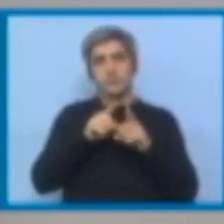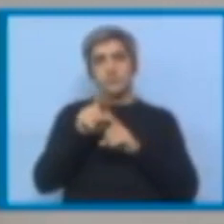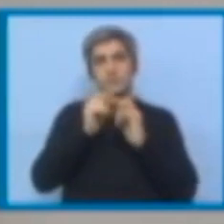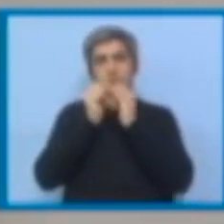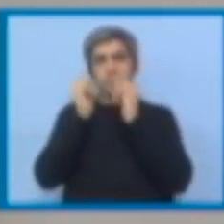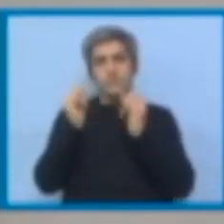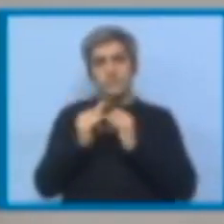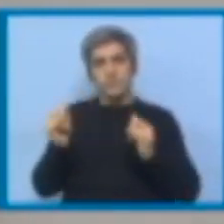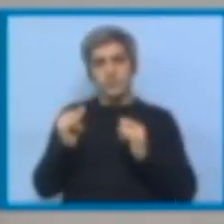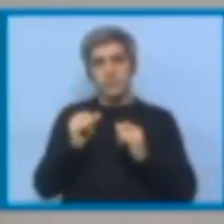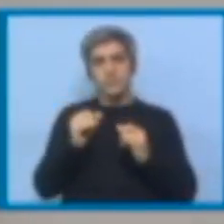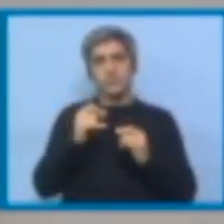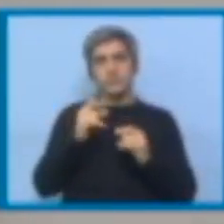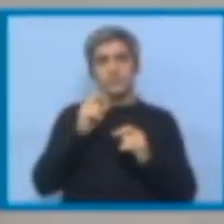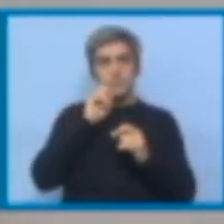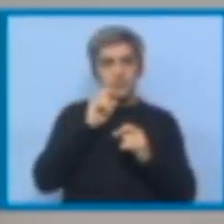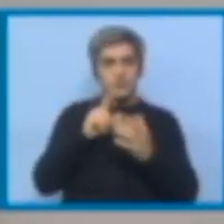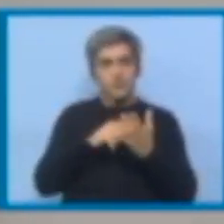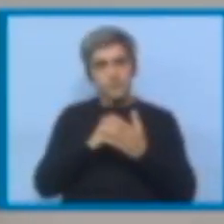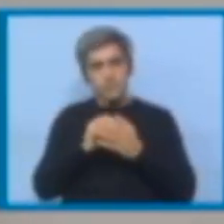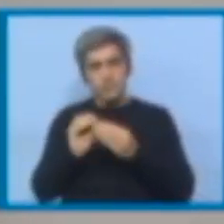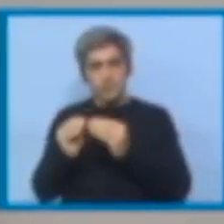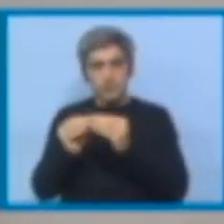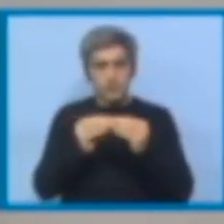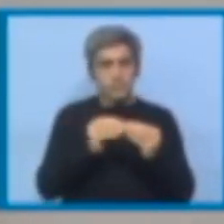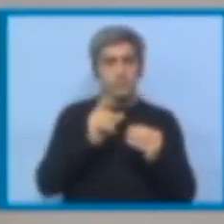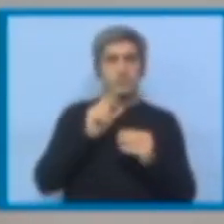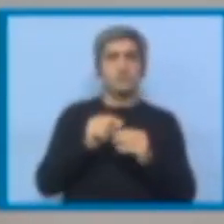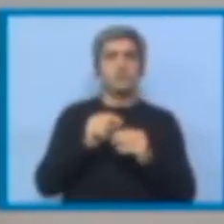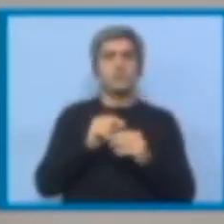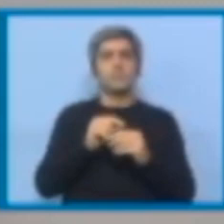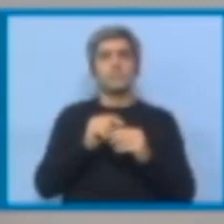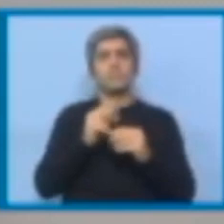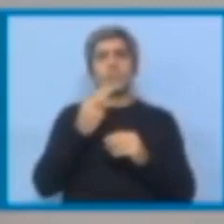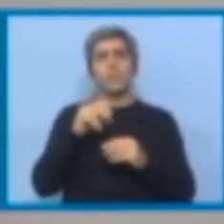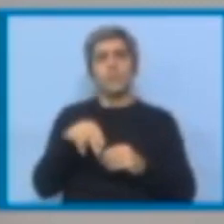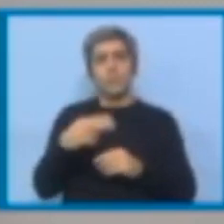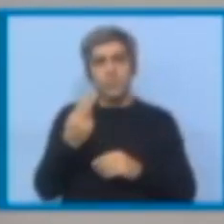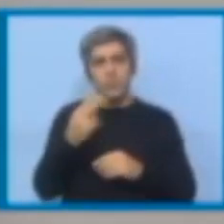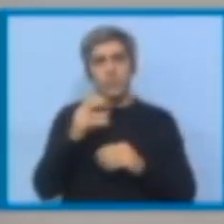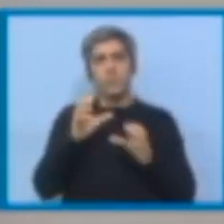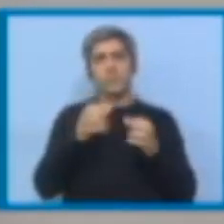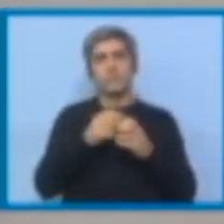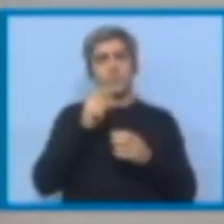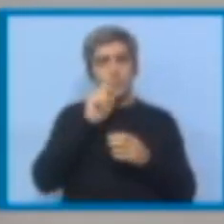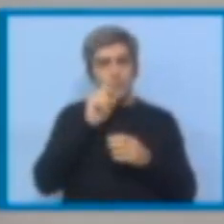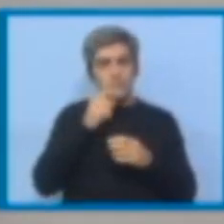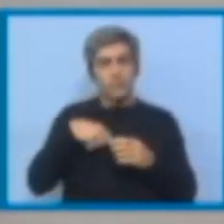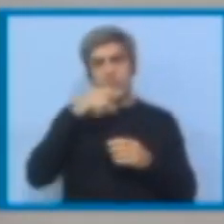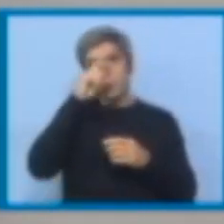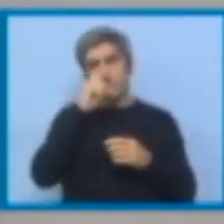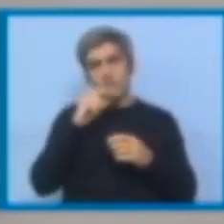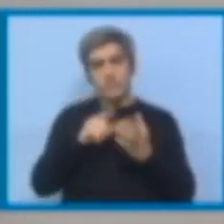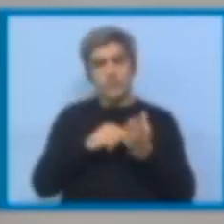política internacional, de uma concertação permanente, mesmo naquilo que significa as Nações Unidas e o Conselho de Segurança. Estávamos